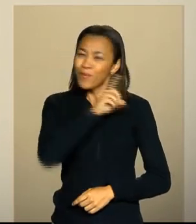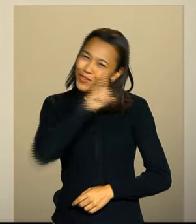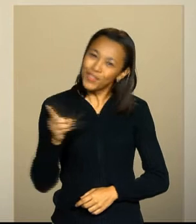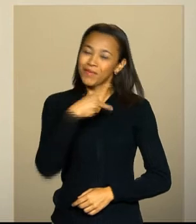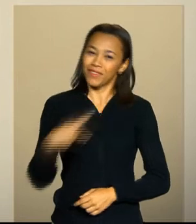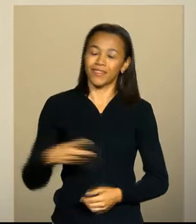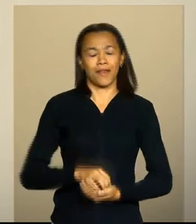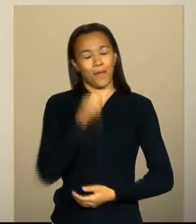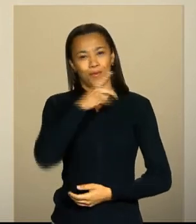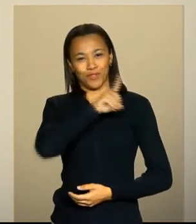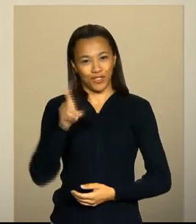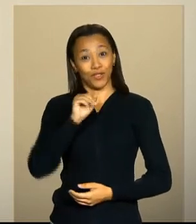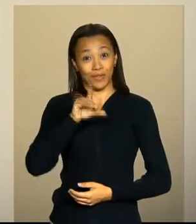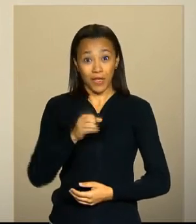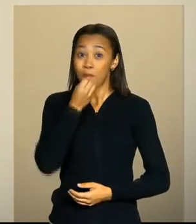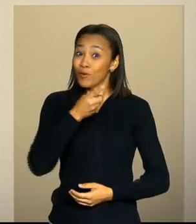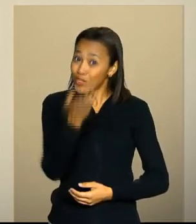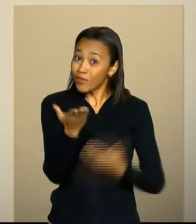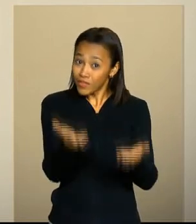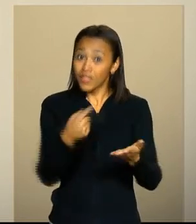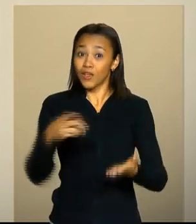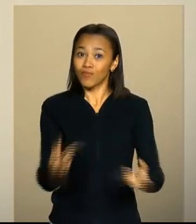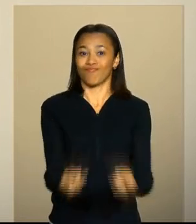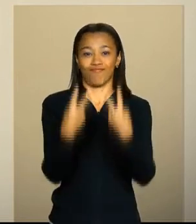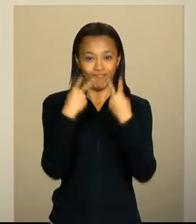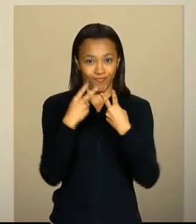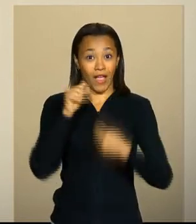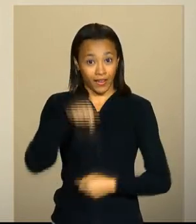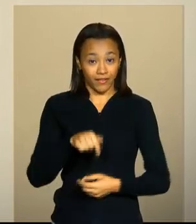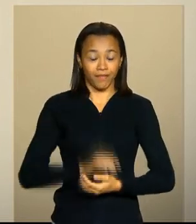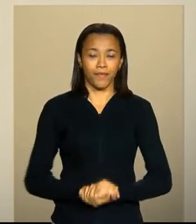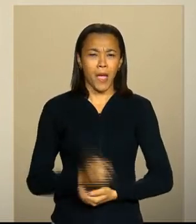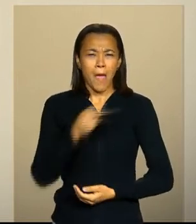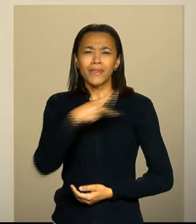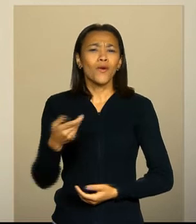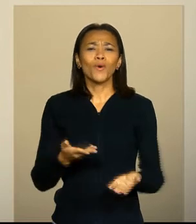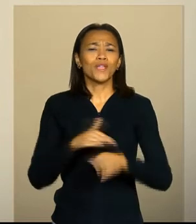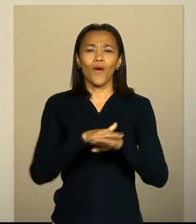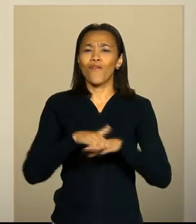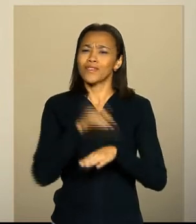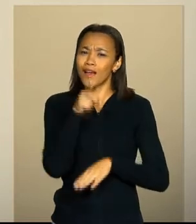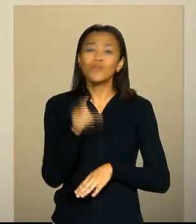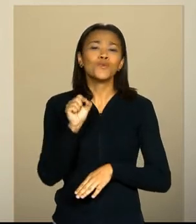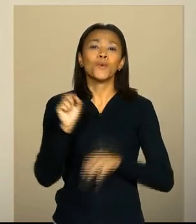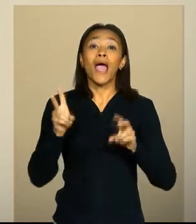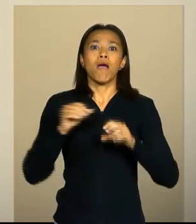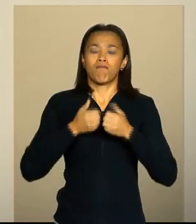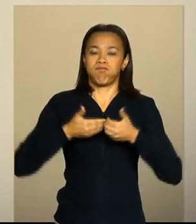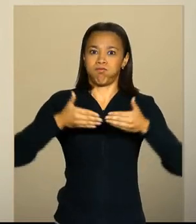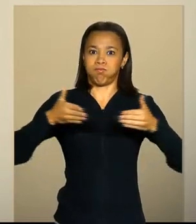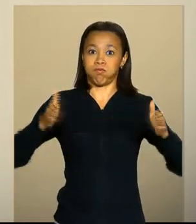Bom dia presidenta Bom dia Luciano e bom dia para você que nos acompanha aqui no café Então hoje eu queria conversar com a senhora sobre